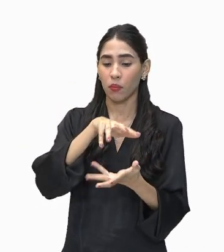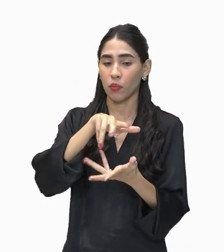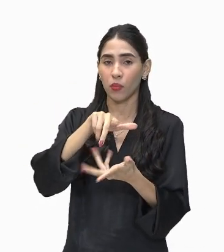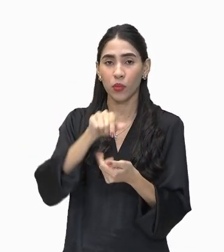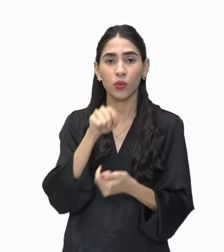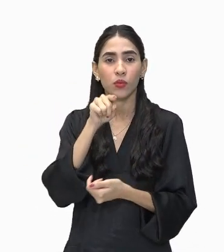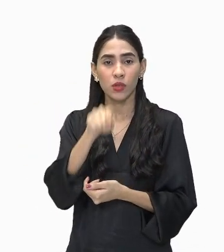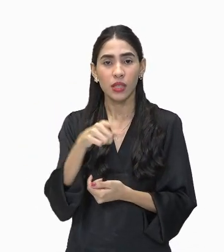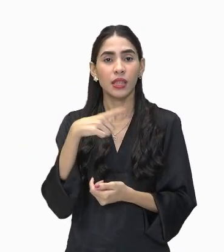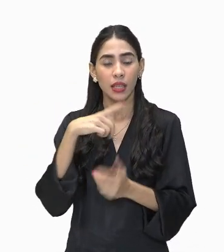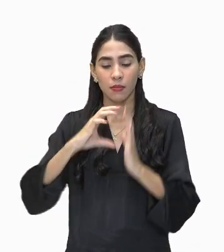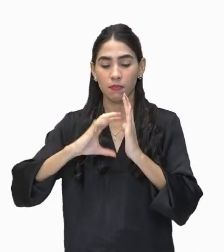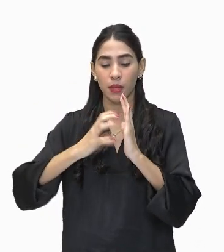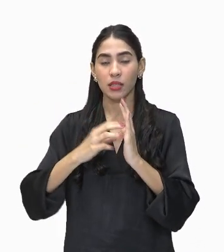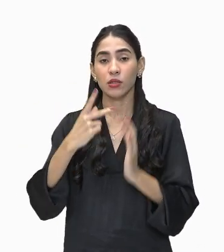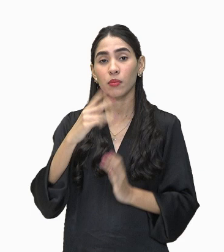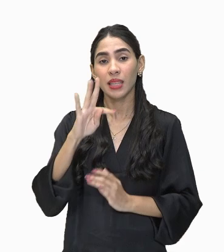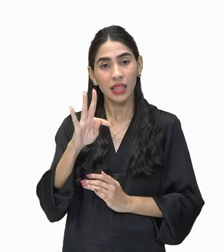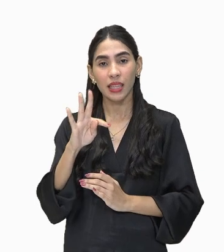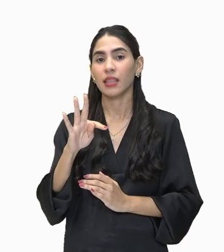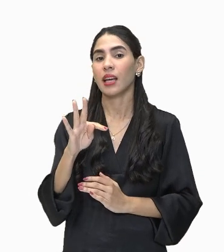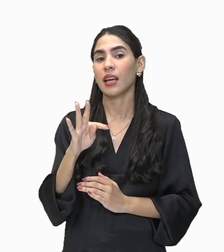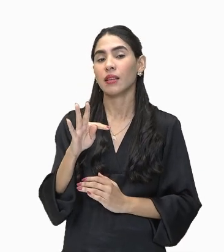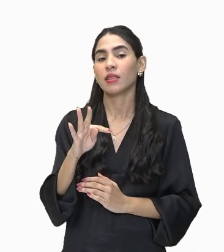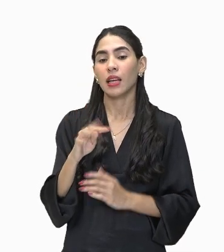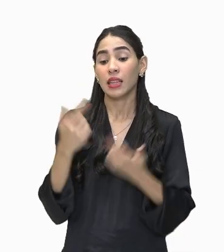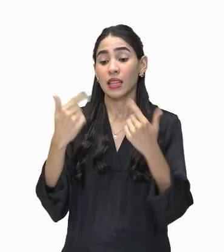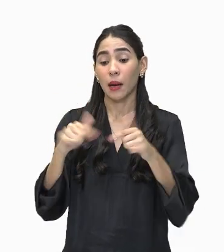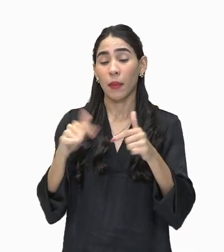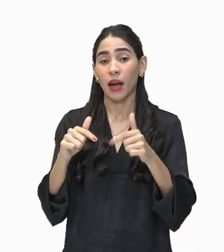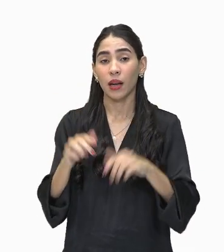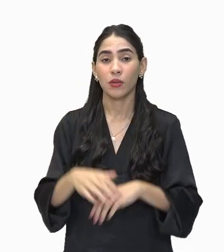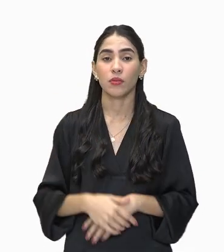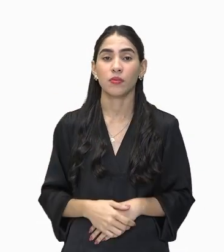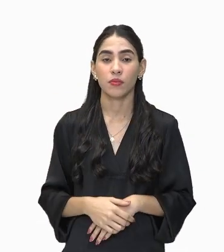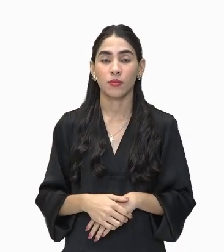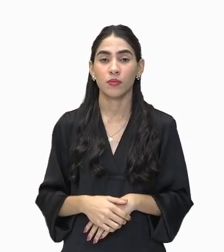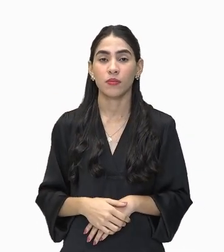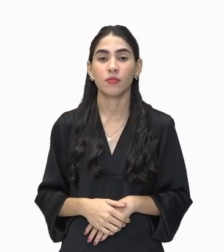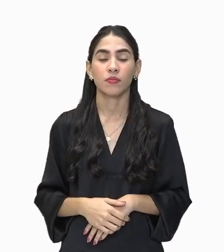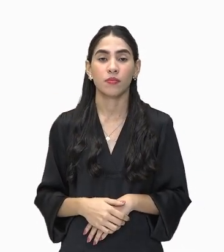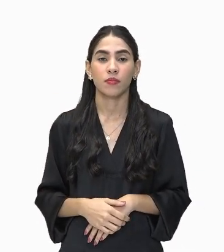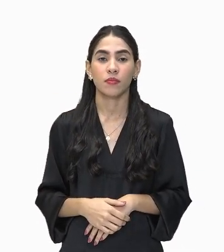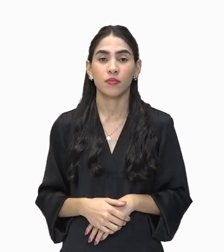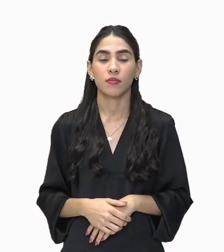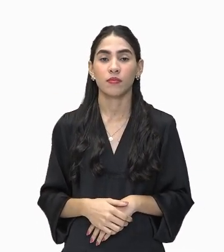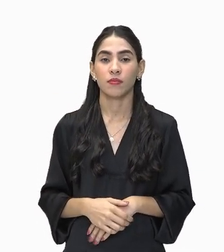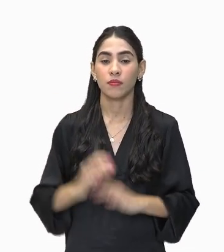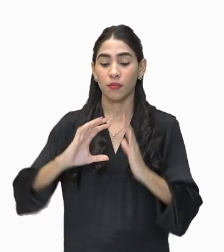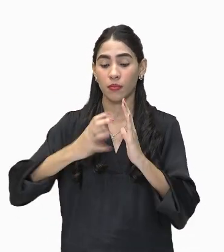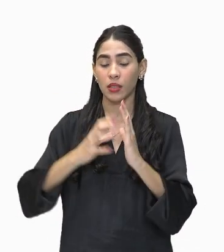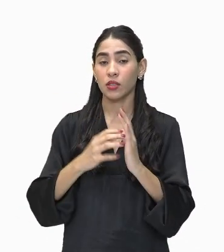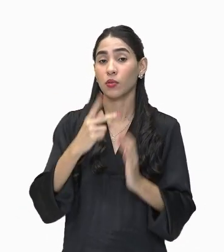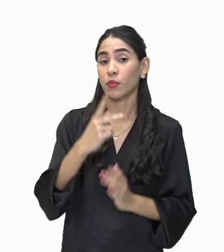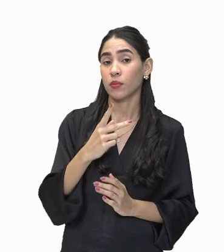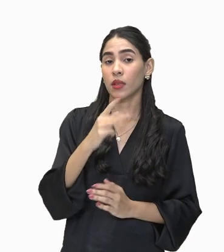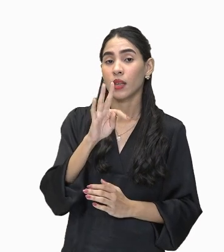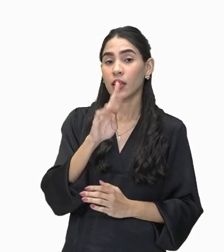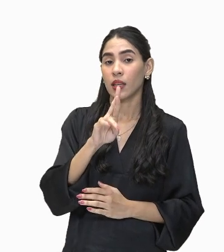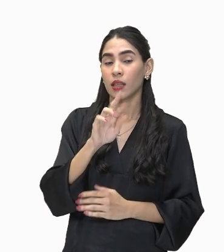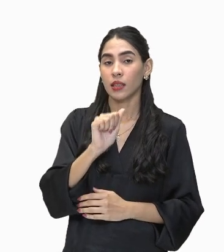tem partidos ligados ao trabalhismo chamado, né? São partidos ligados ao trabalhismo.